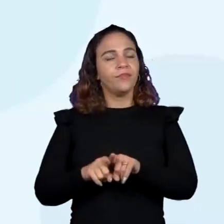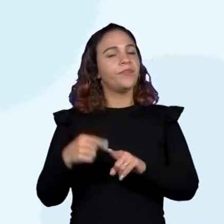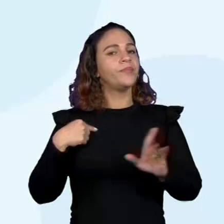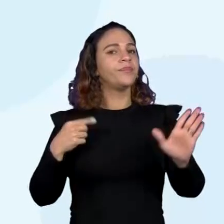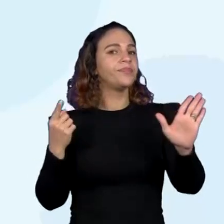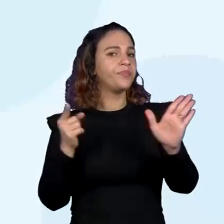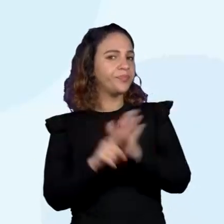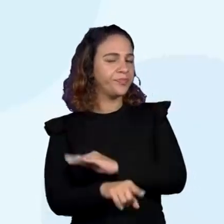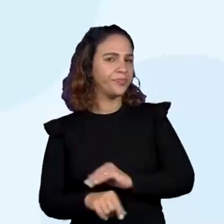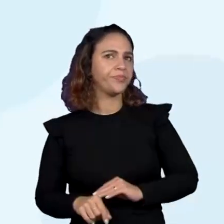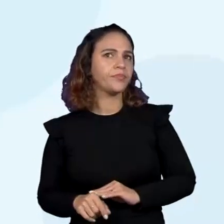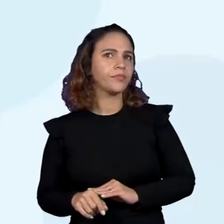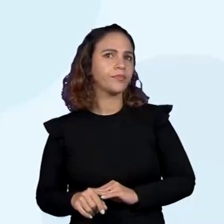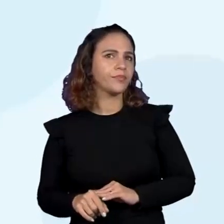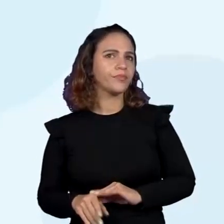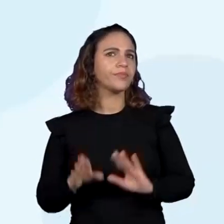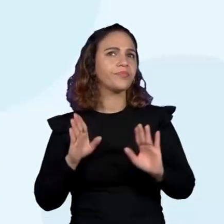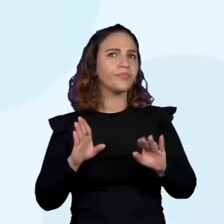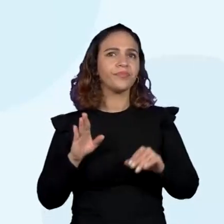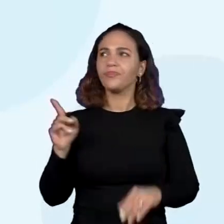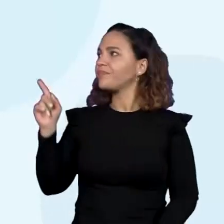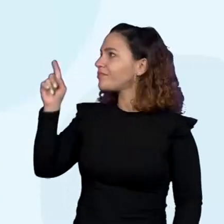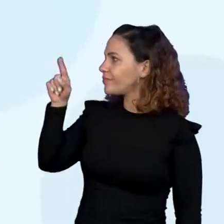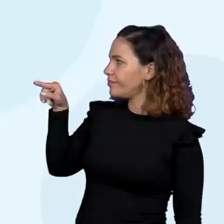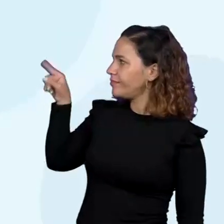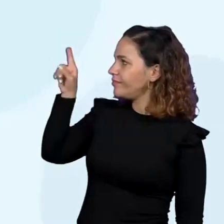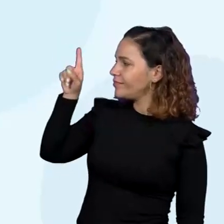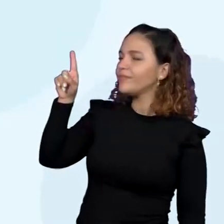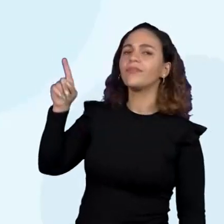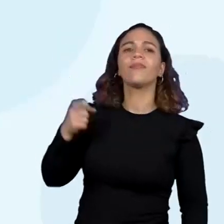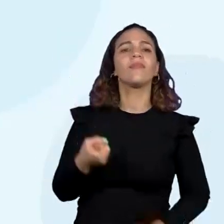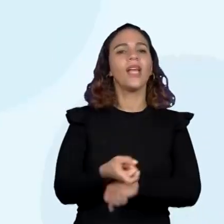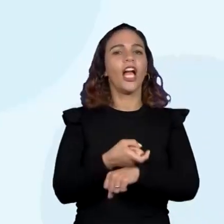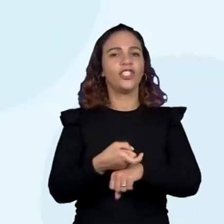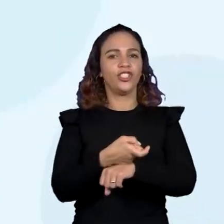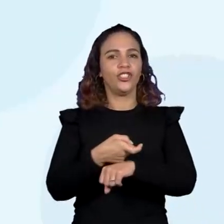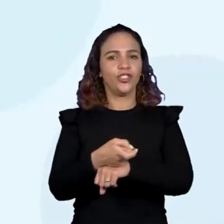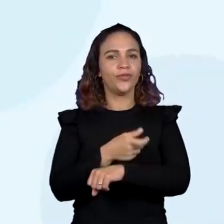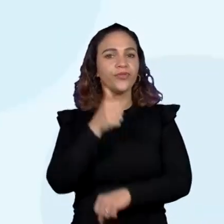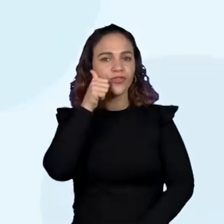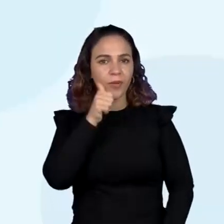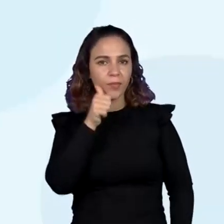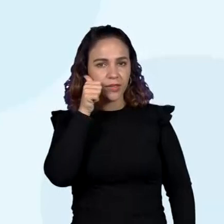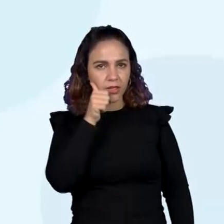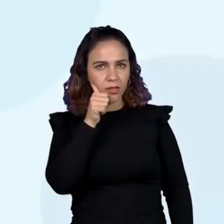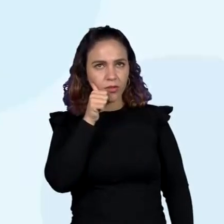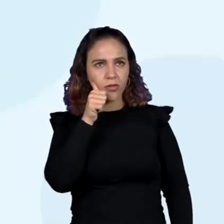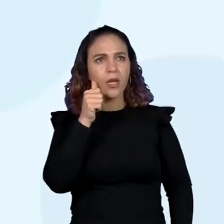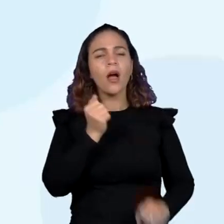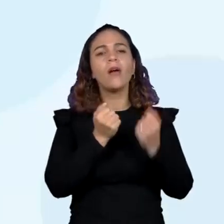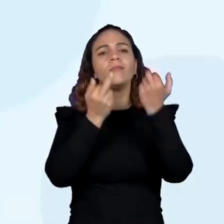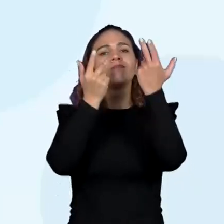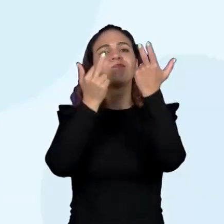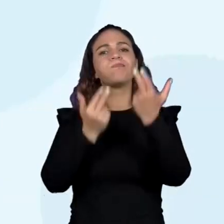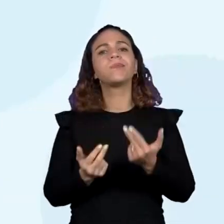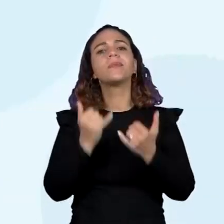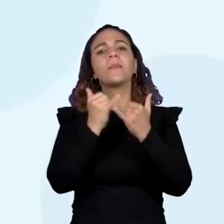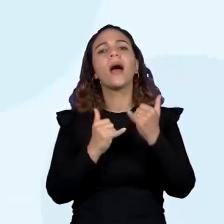provocá-los. O que os adjetivos femininos têm em